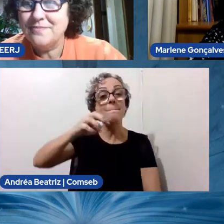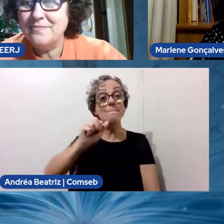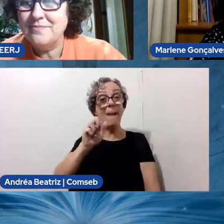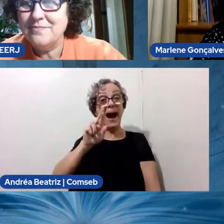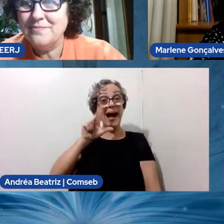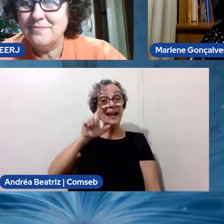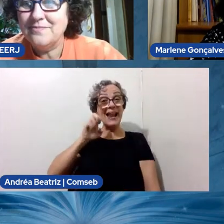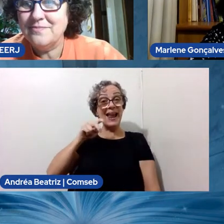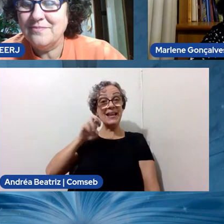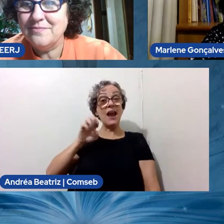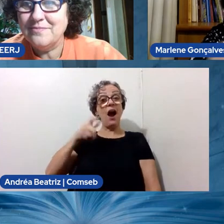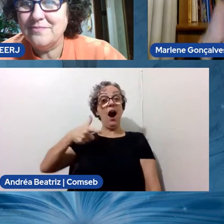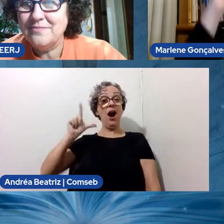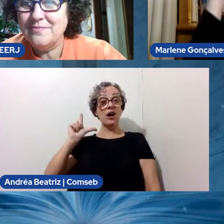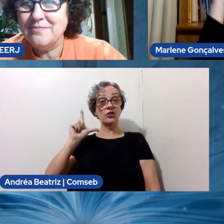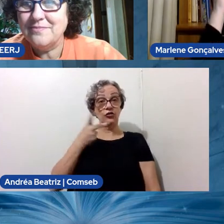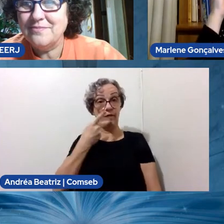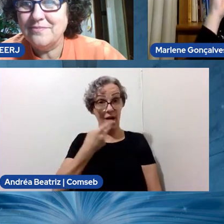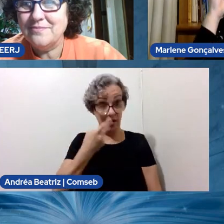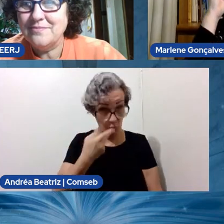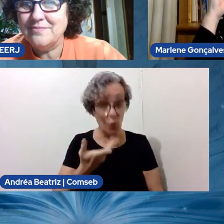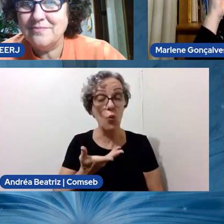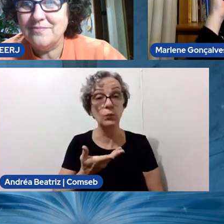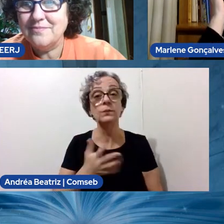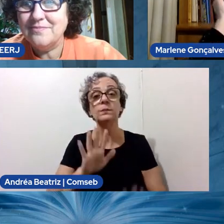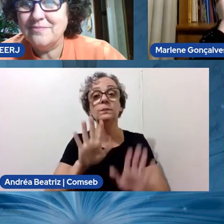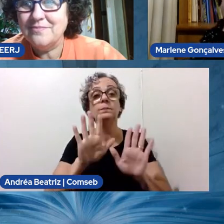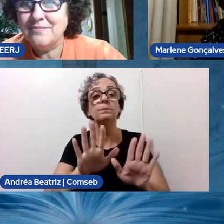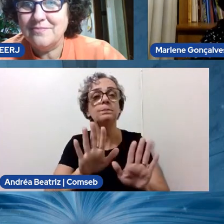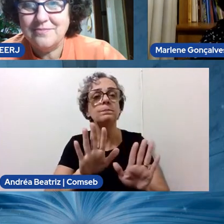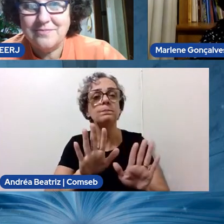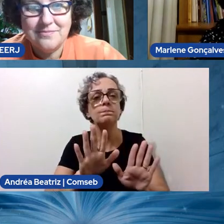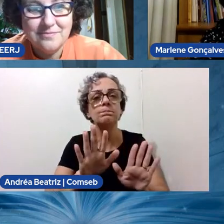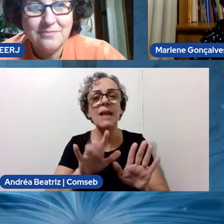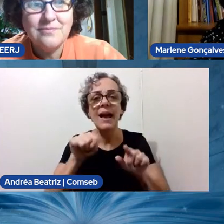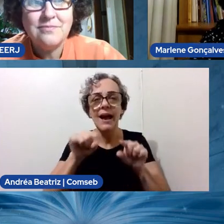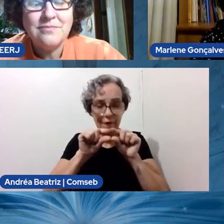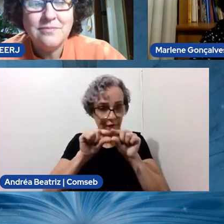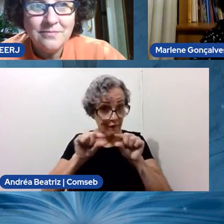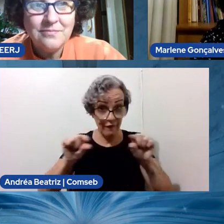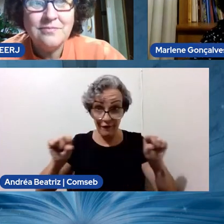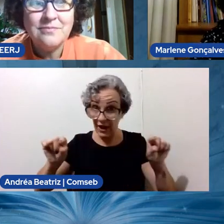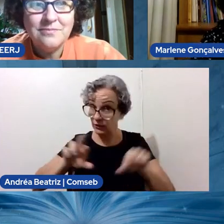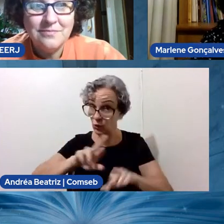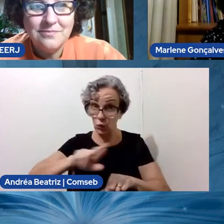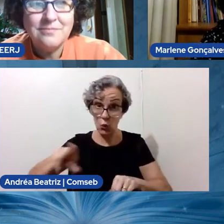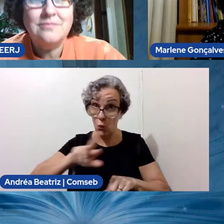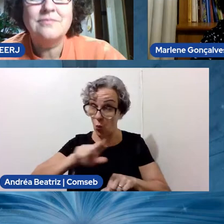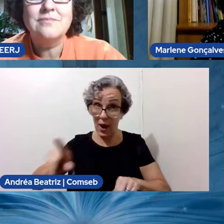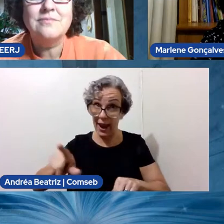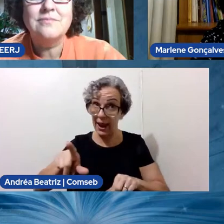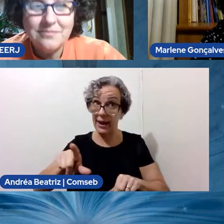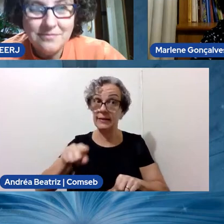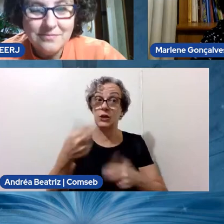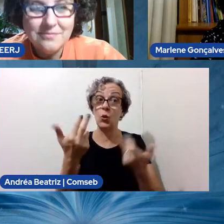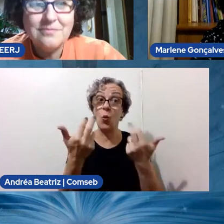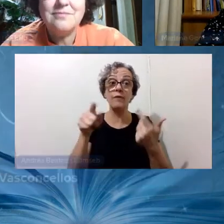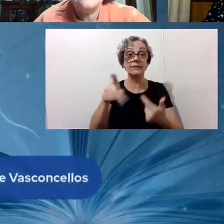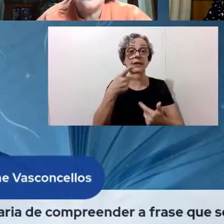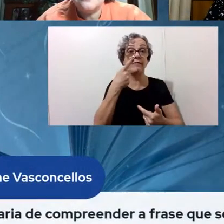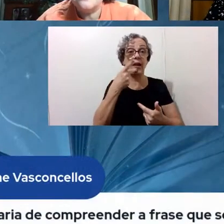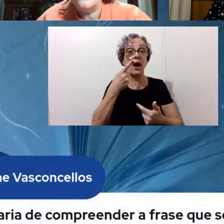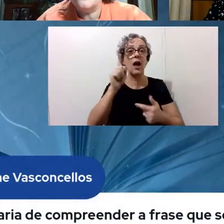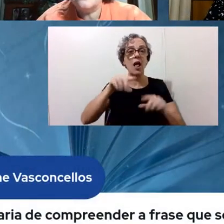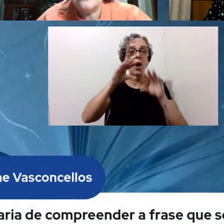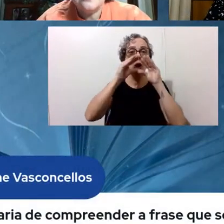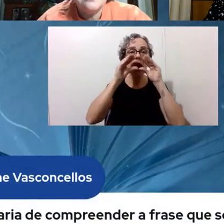só que, só para esclarecer, Rosane, a frase não é exatamente essa. A frase é de Leon Denis, está no problema do ser